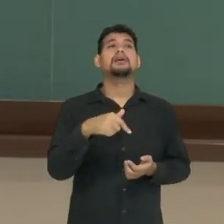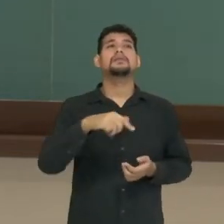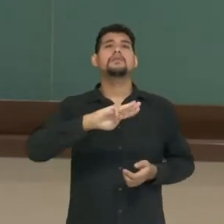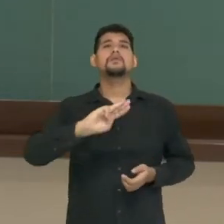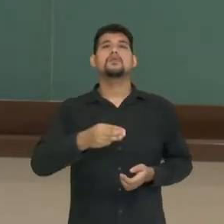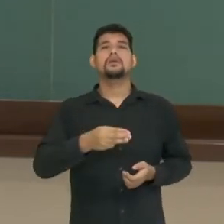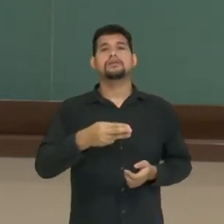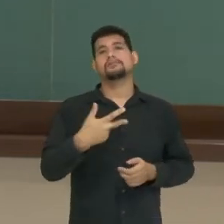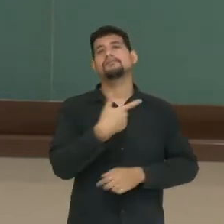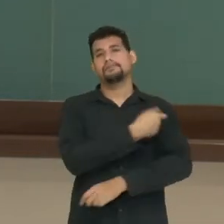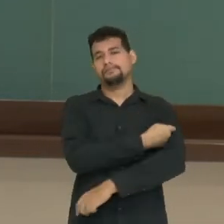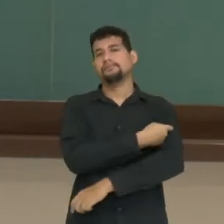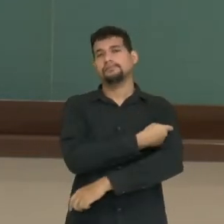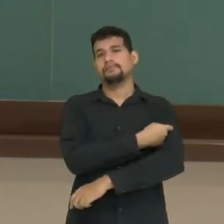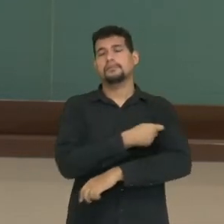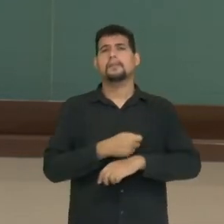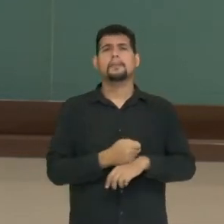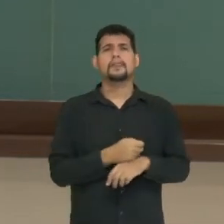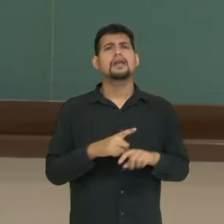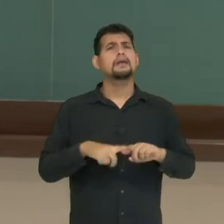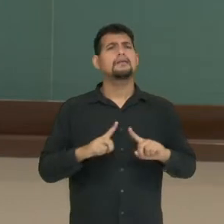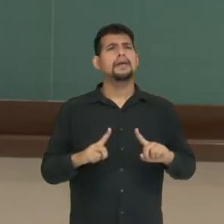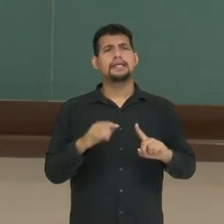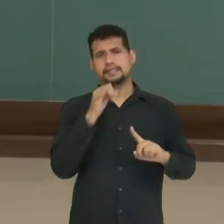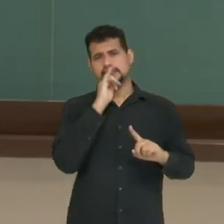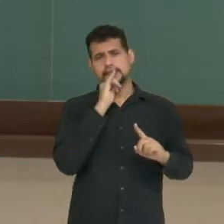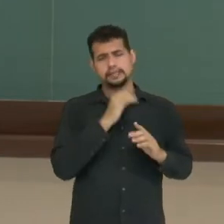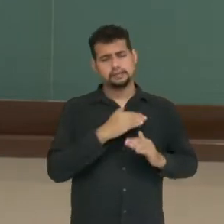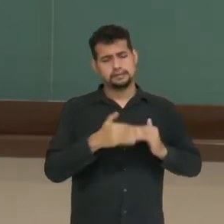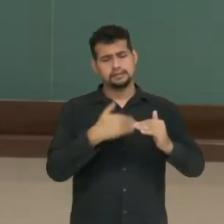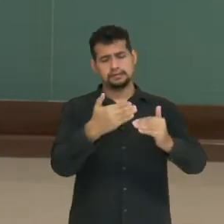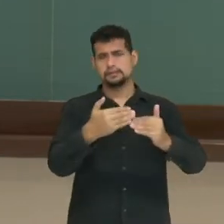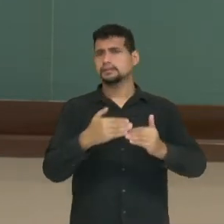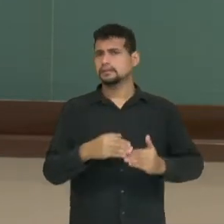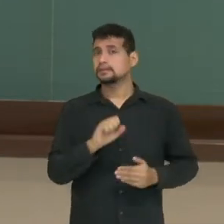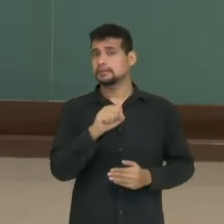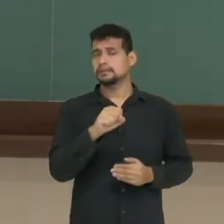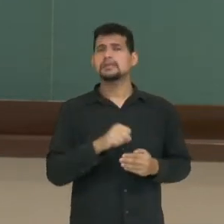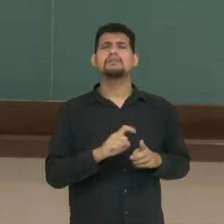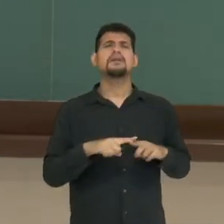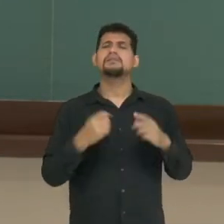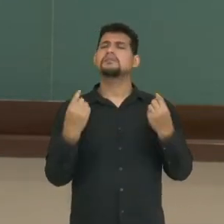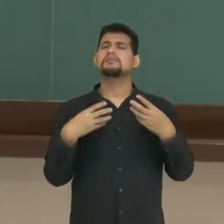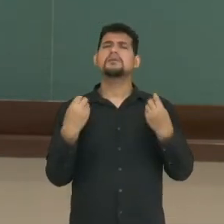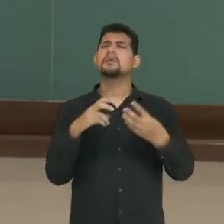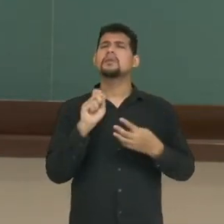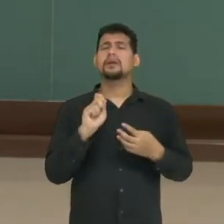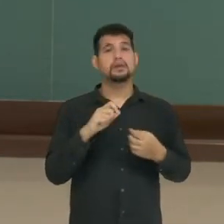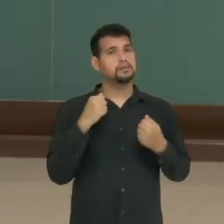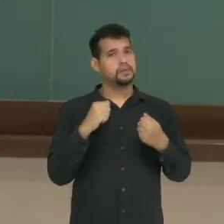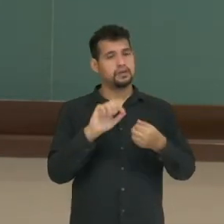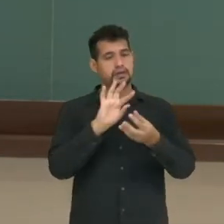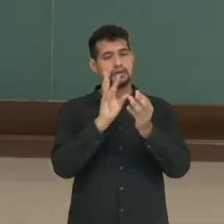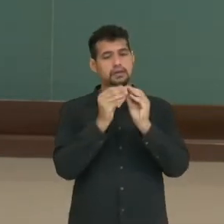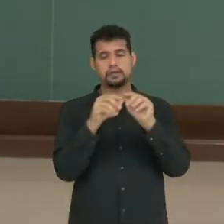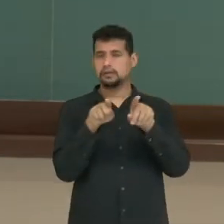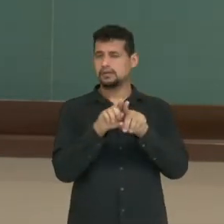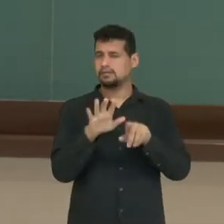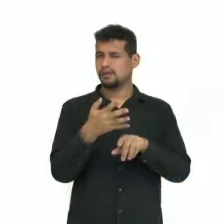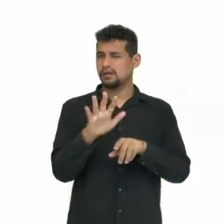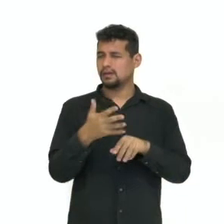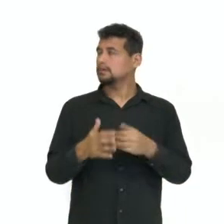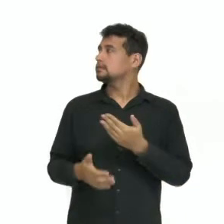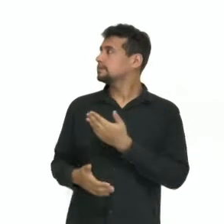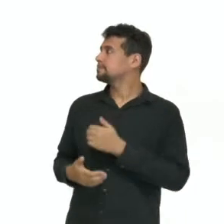doses. Se o editorial interpreta criticamente, sim. E o que ele fala? A gente podia fazer um resuminho mais ou menos assim,